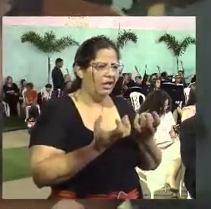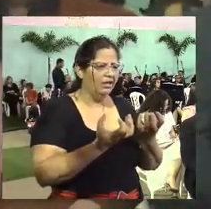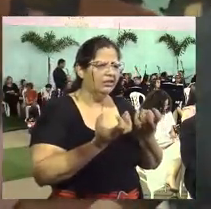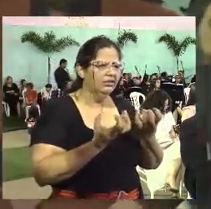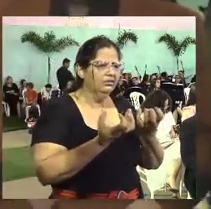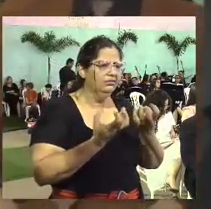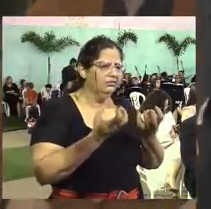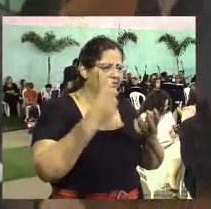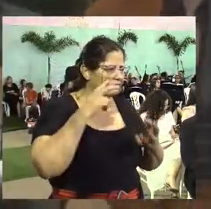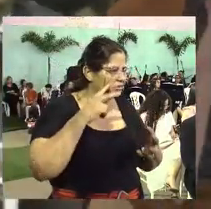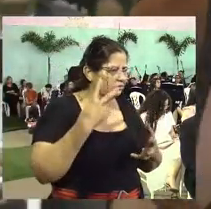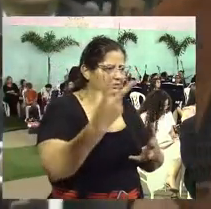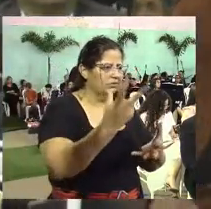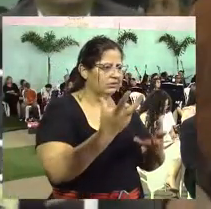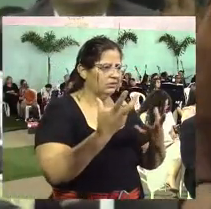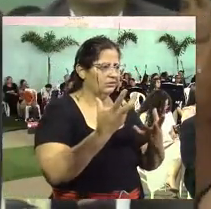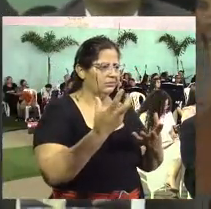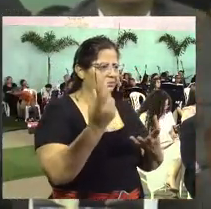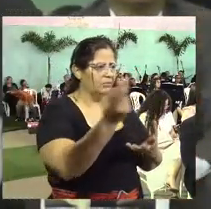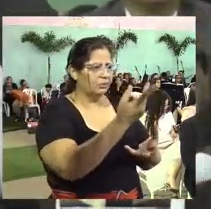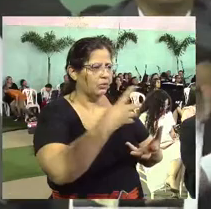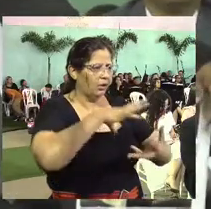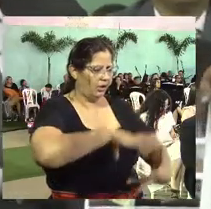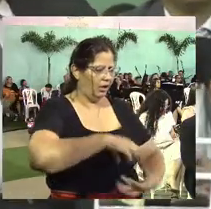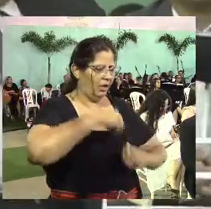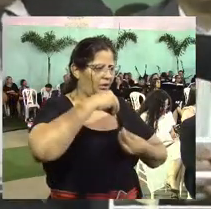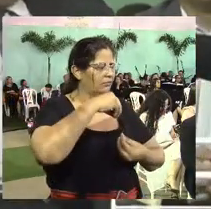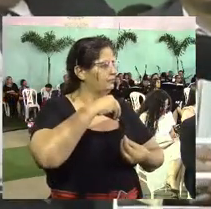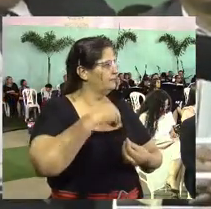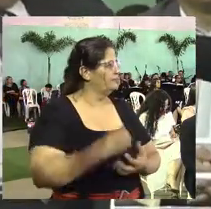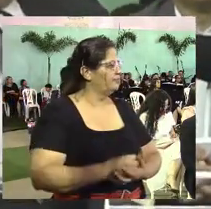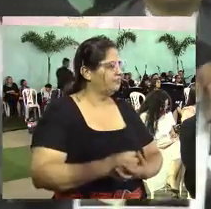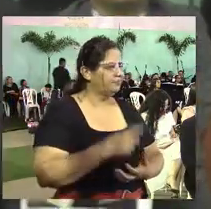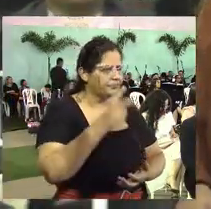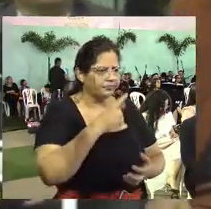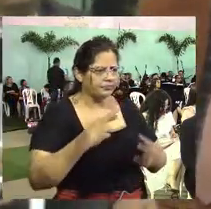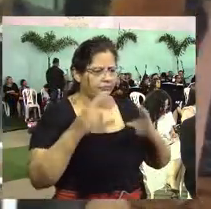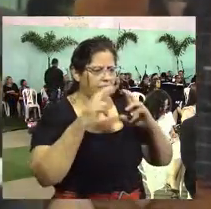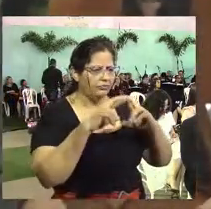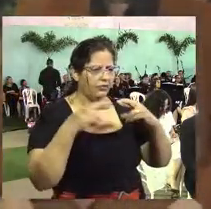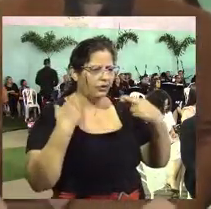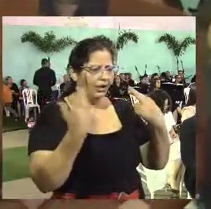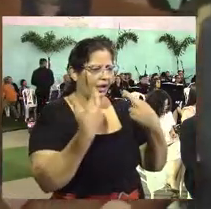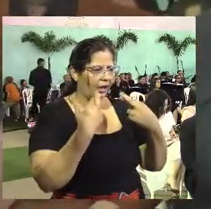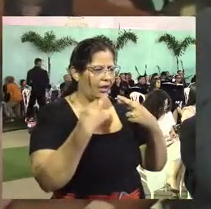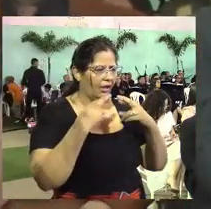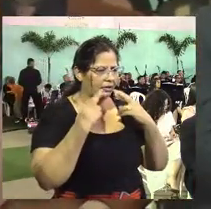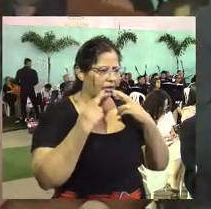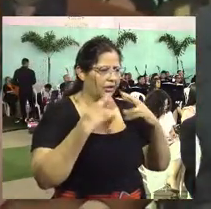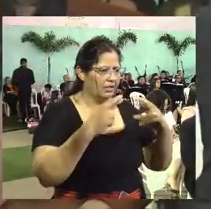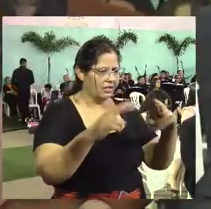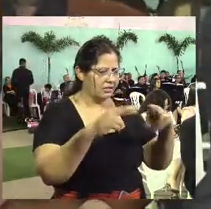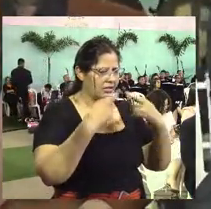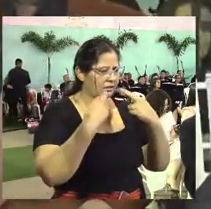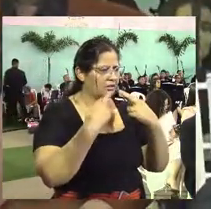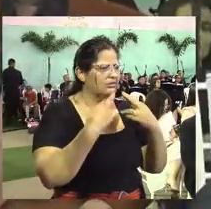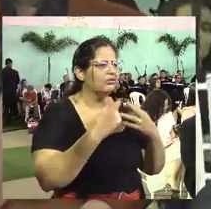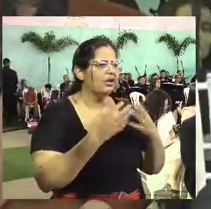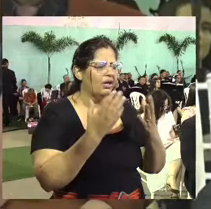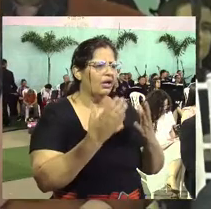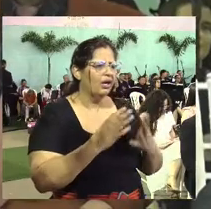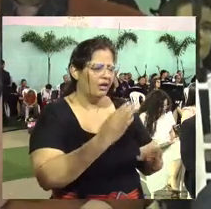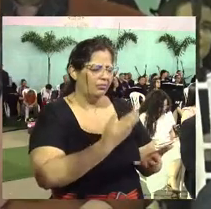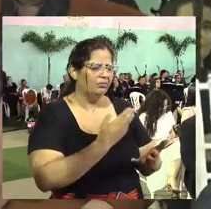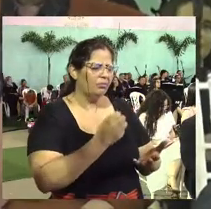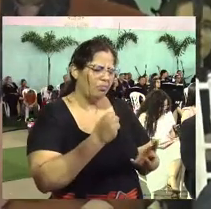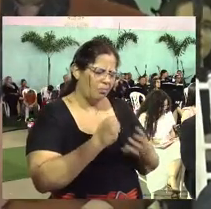nós estamos vindo agora de madrugada paramos ali no restaurante o rapaz estava lá todo tatuado de brinco esse amigo posso orar